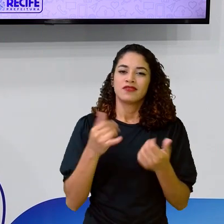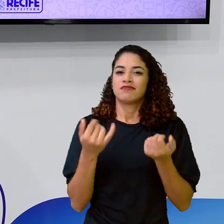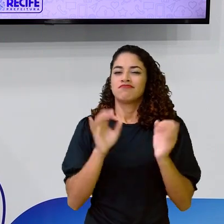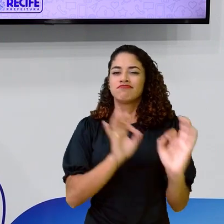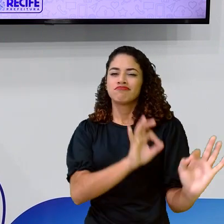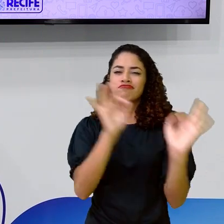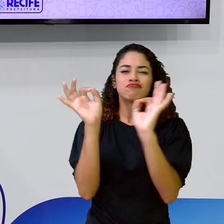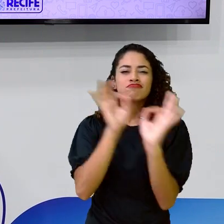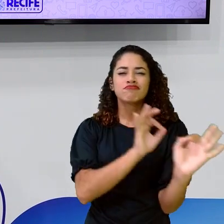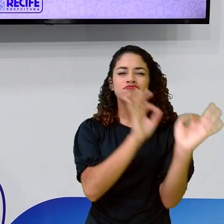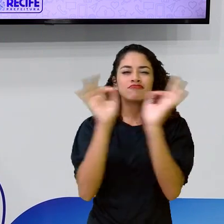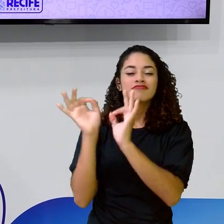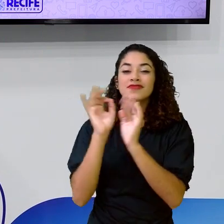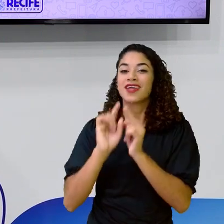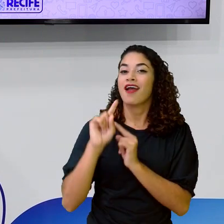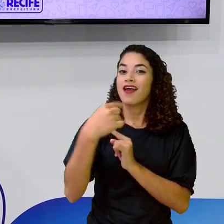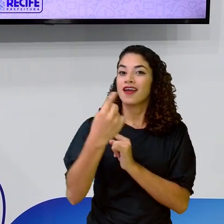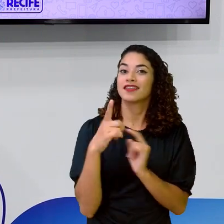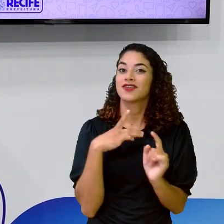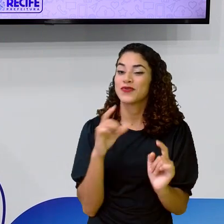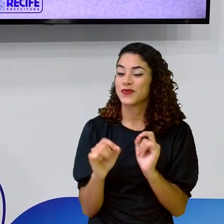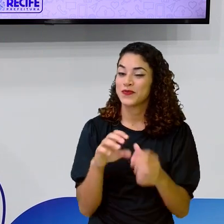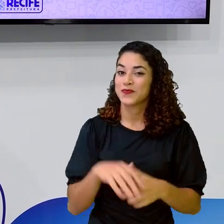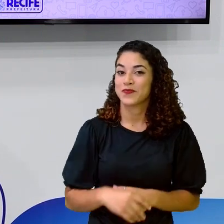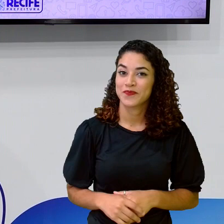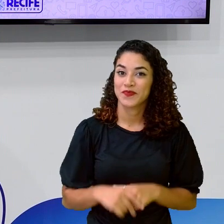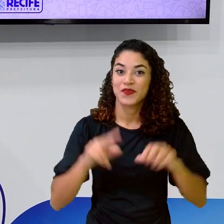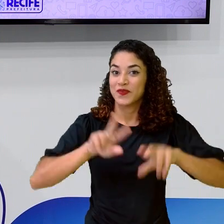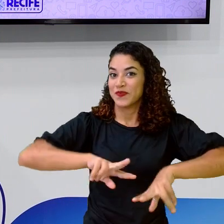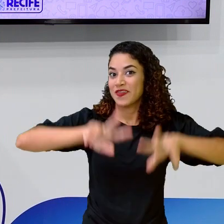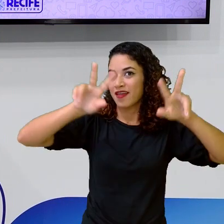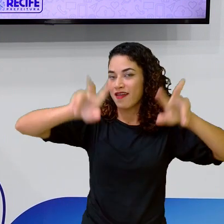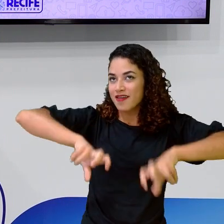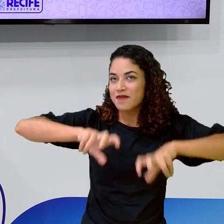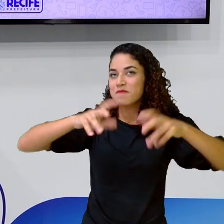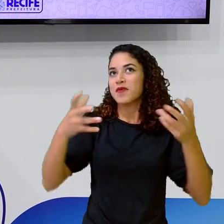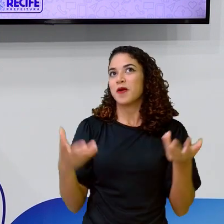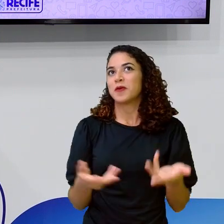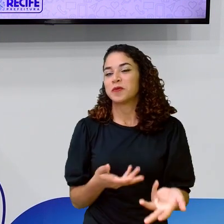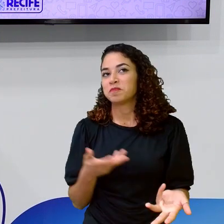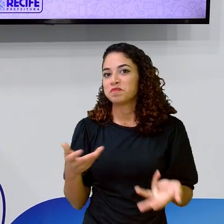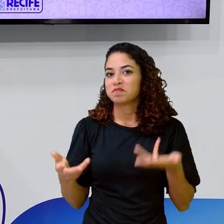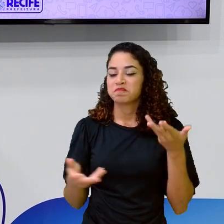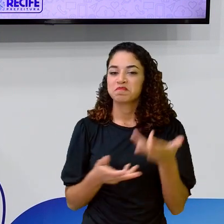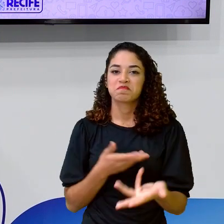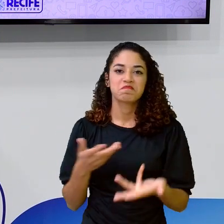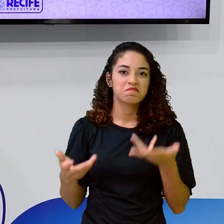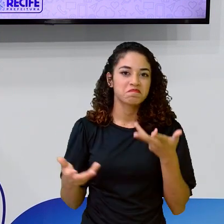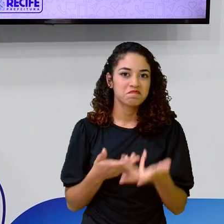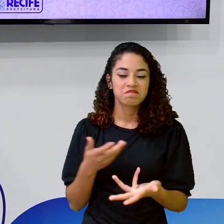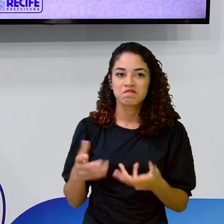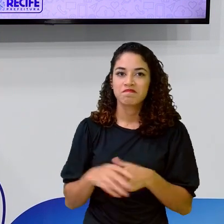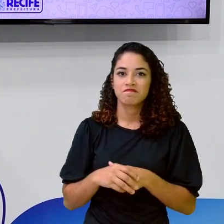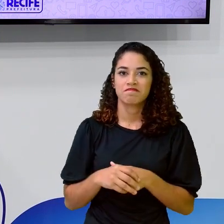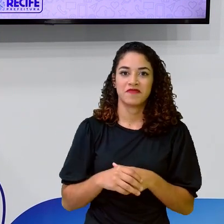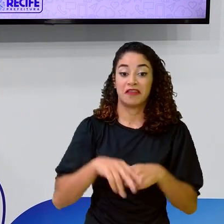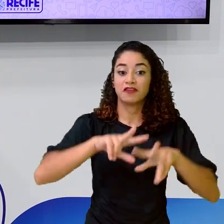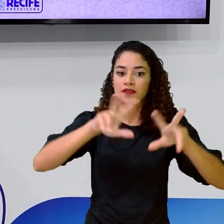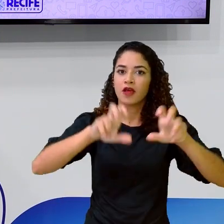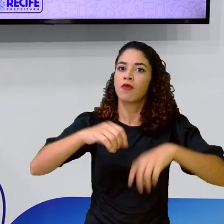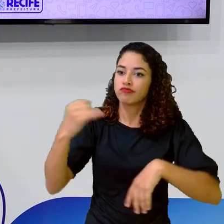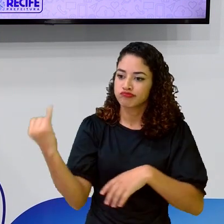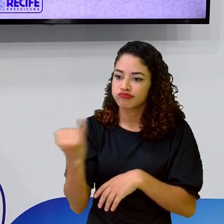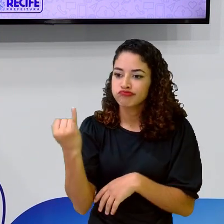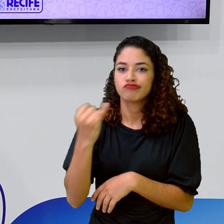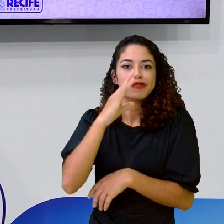telejornais, e ele sempre ali falando de um tema que está abrangendo, que é de